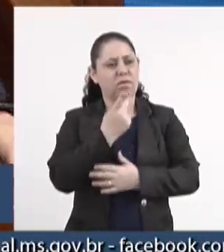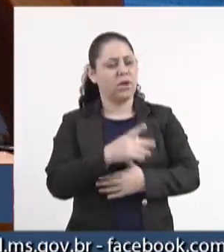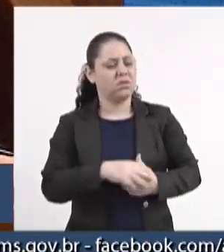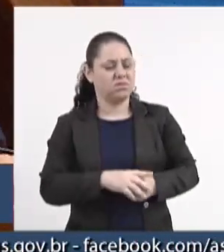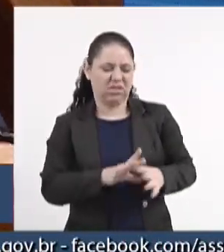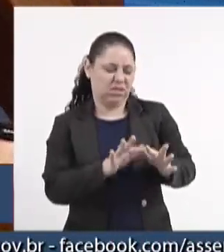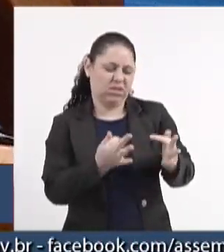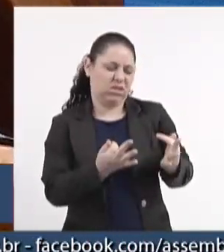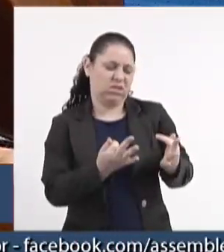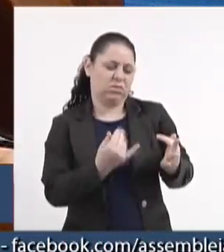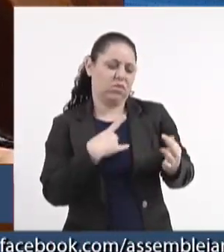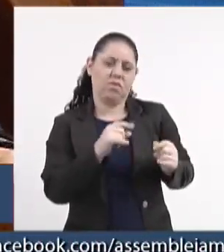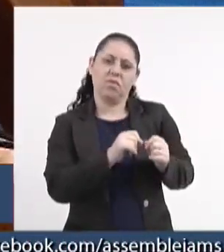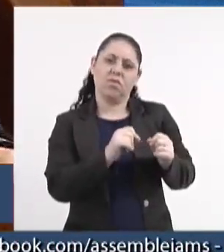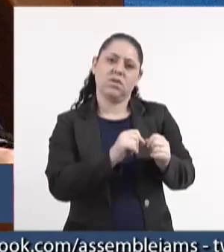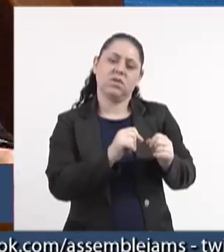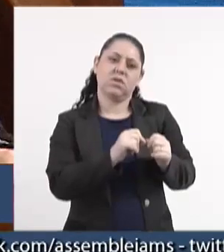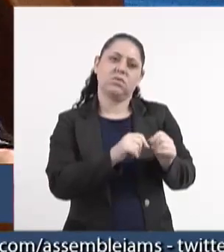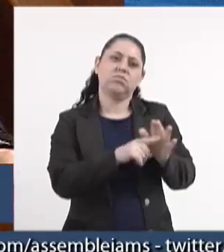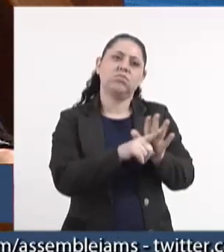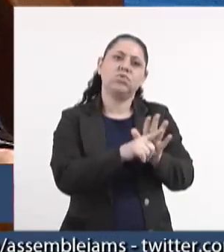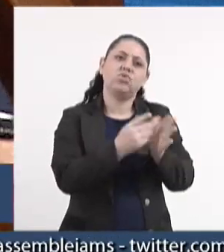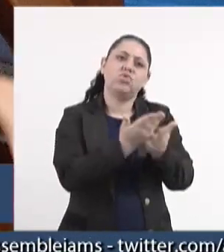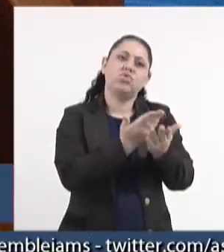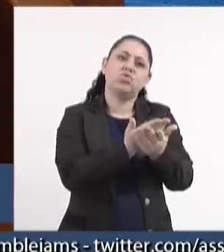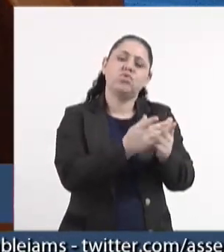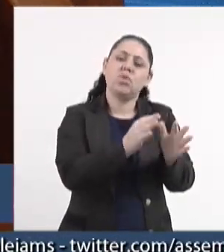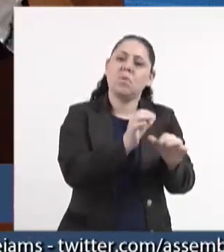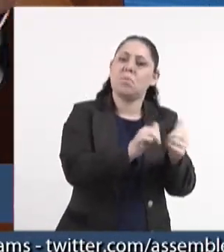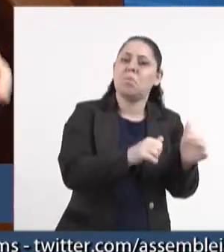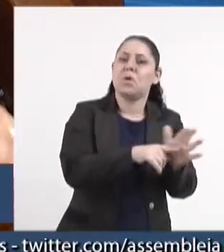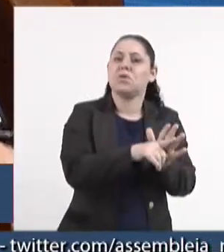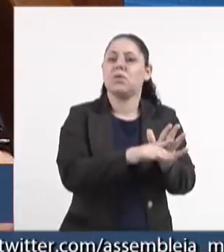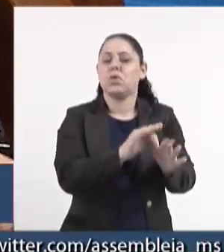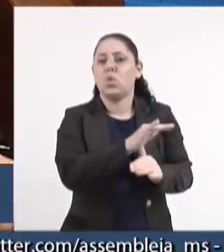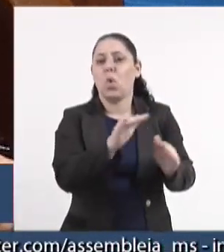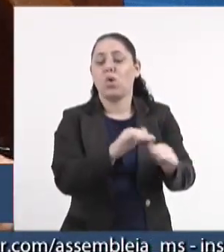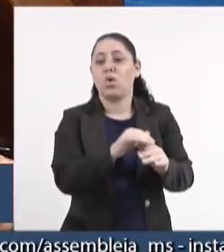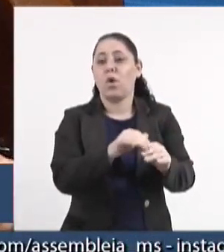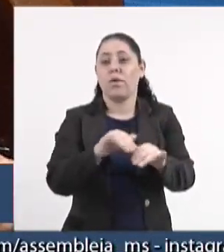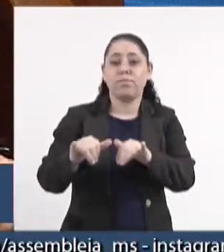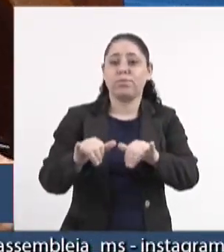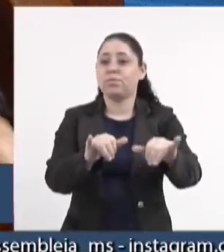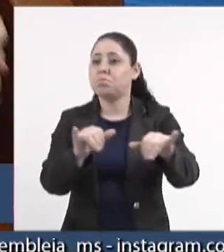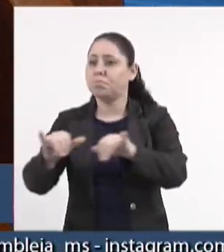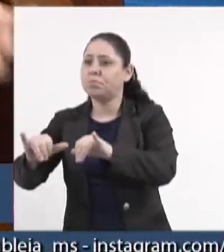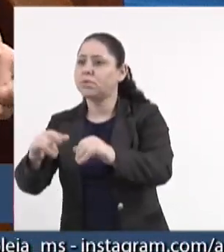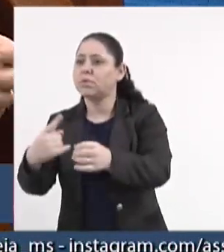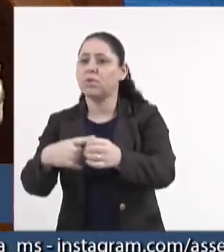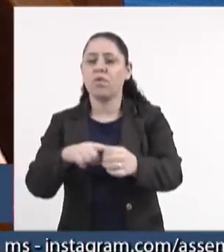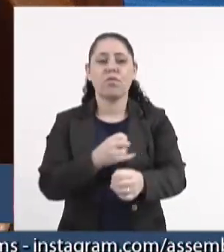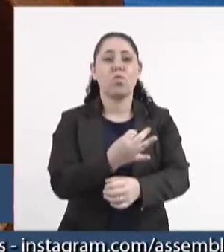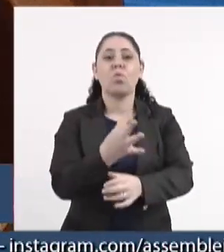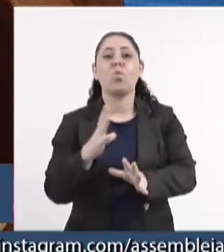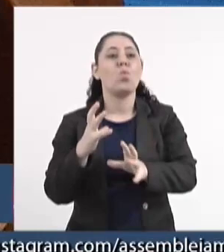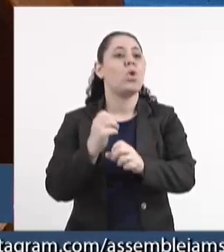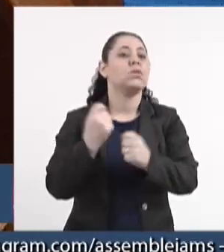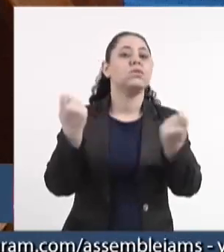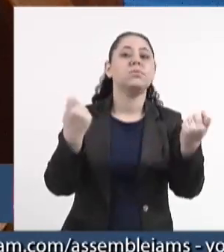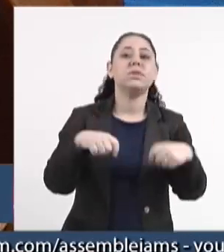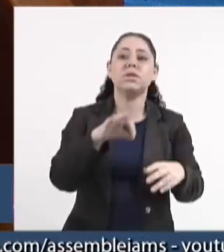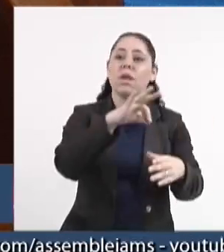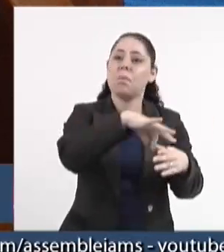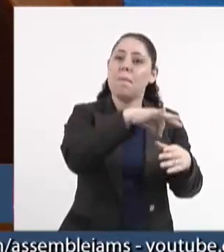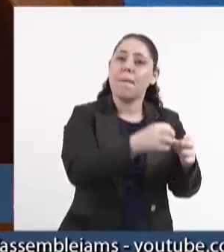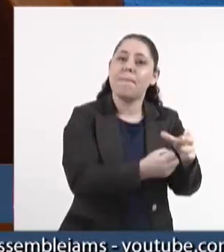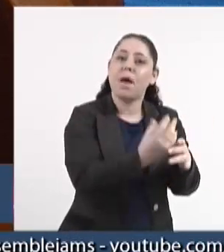ser simples, vou fazer um diagnóstico em todos os supermercados da cidade, ver quanto que eles